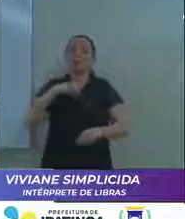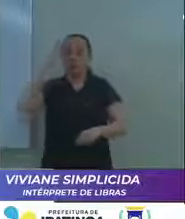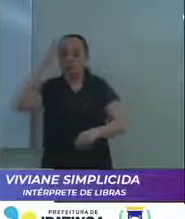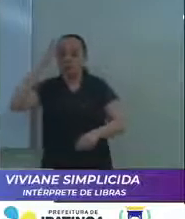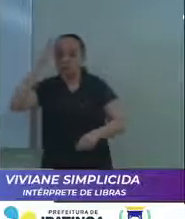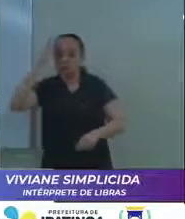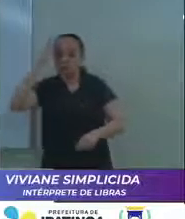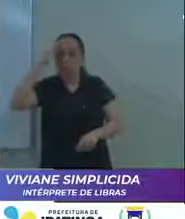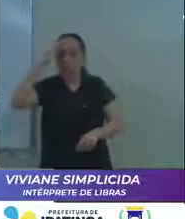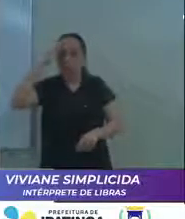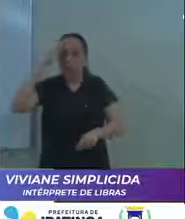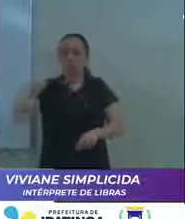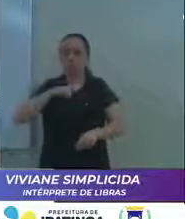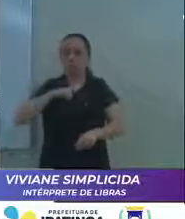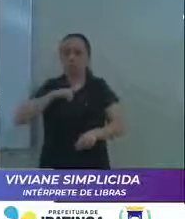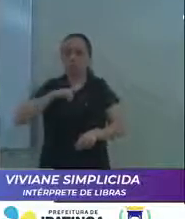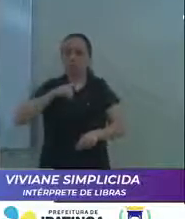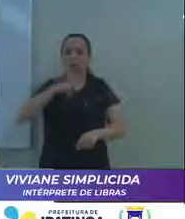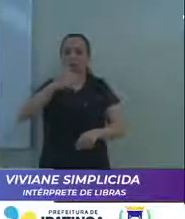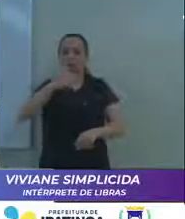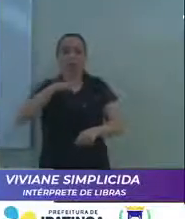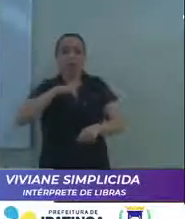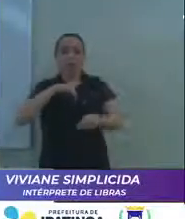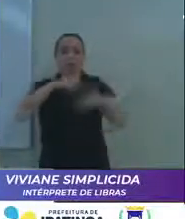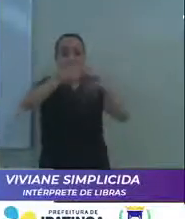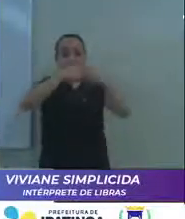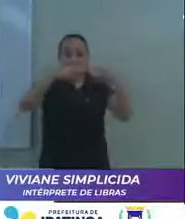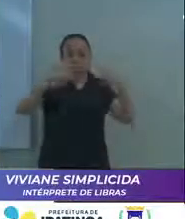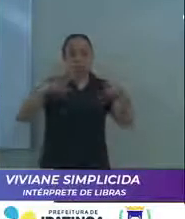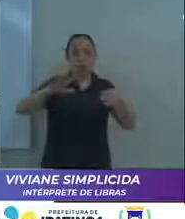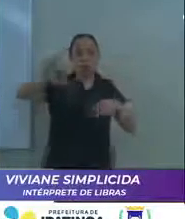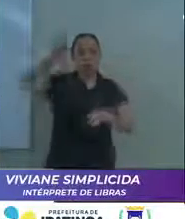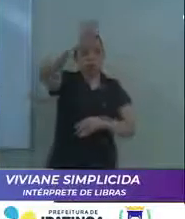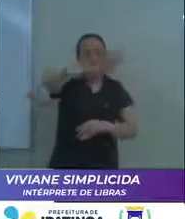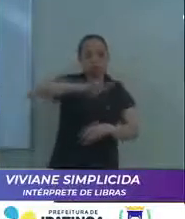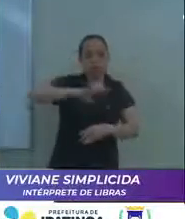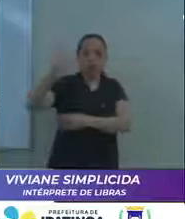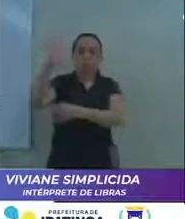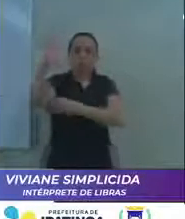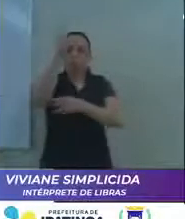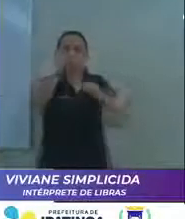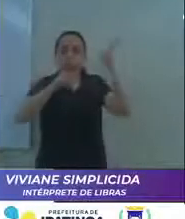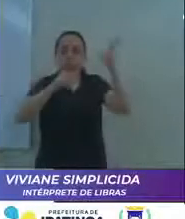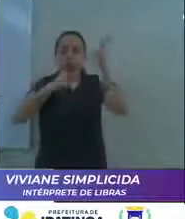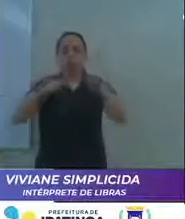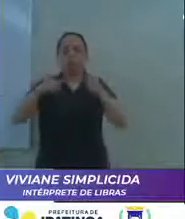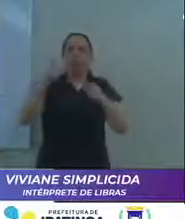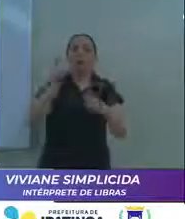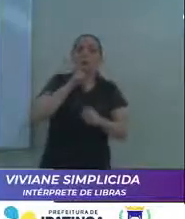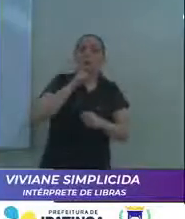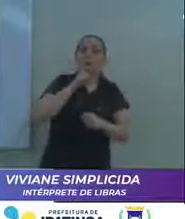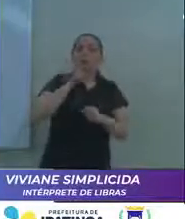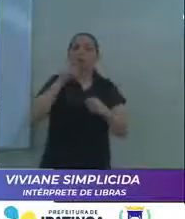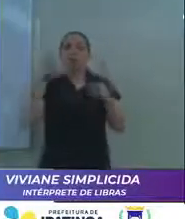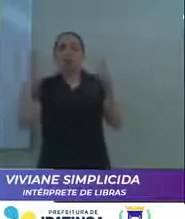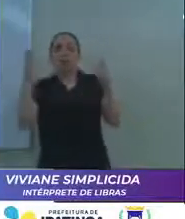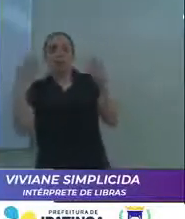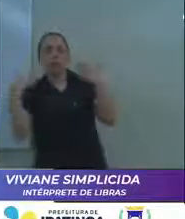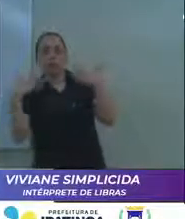que eu tenho fatores ambientais, como eu preciso lecionar para uma sala de